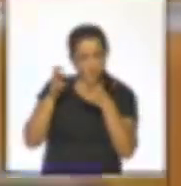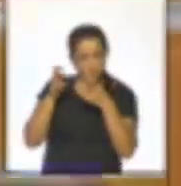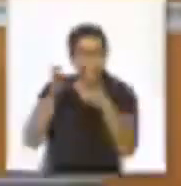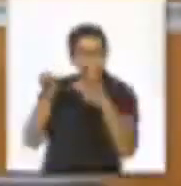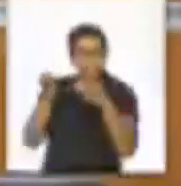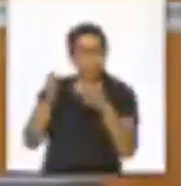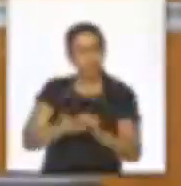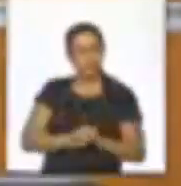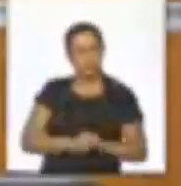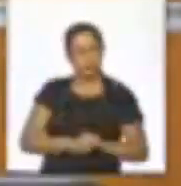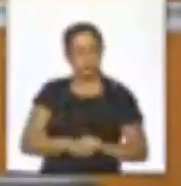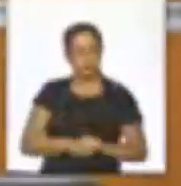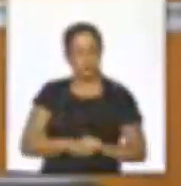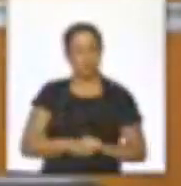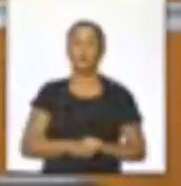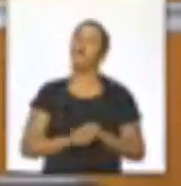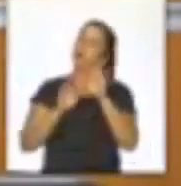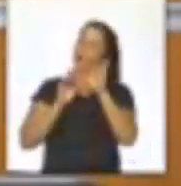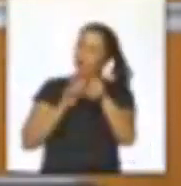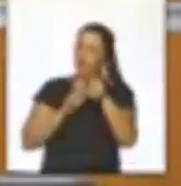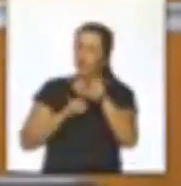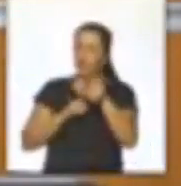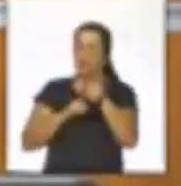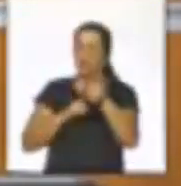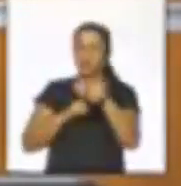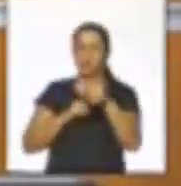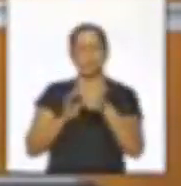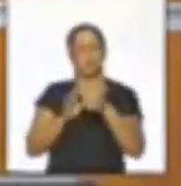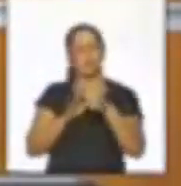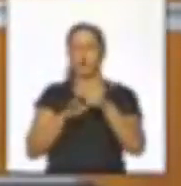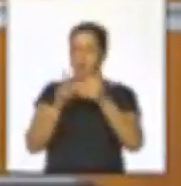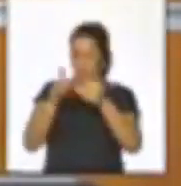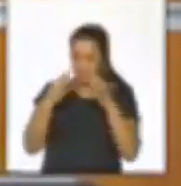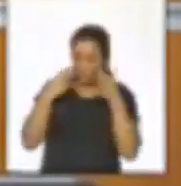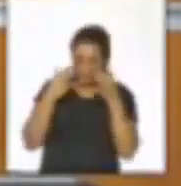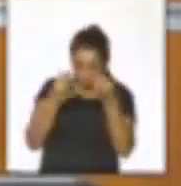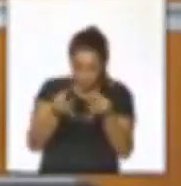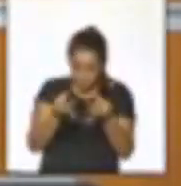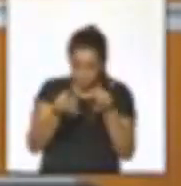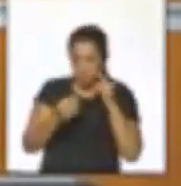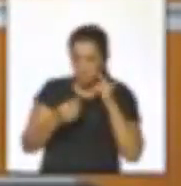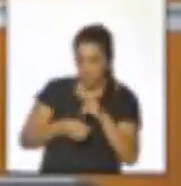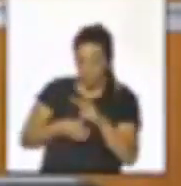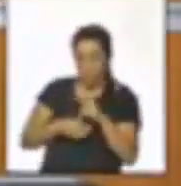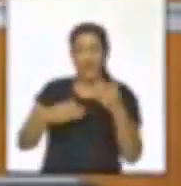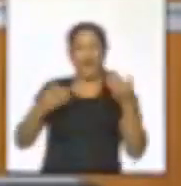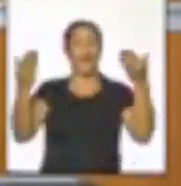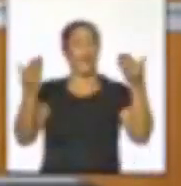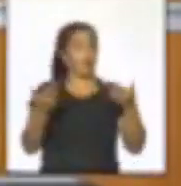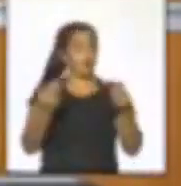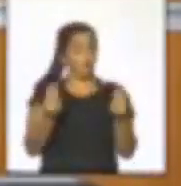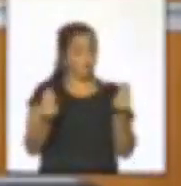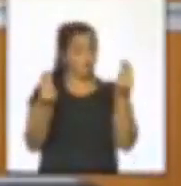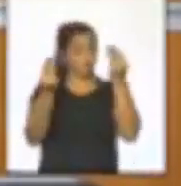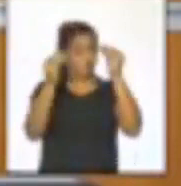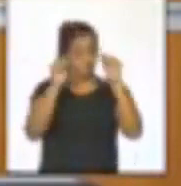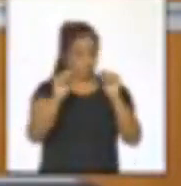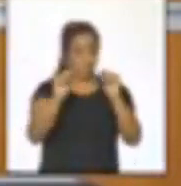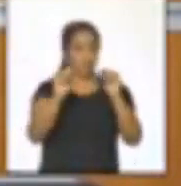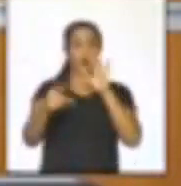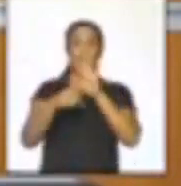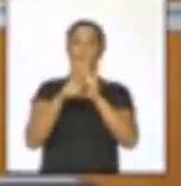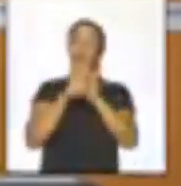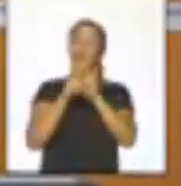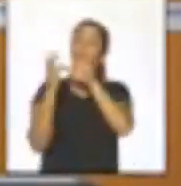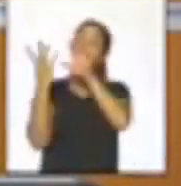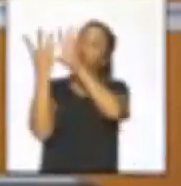Então, você prestou atenção, Agora eu vou colocar a parte